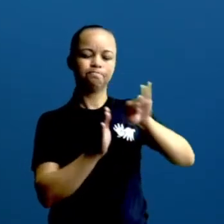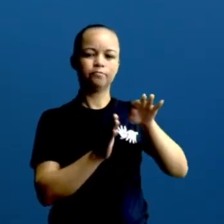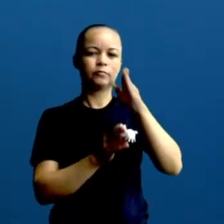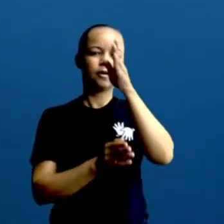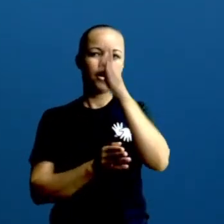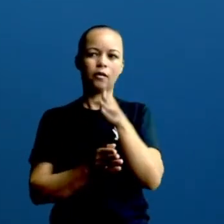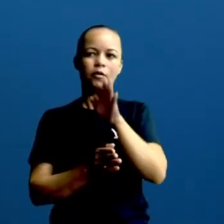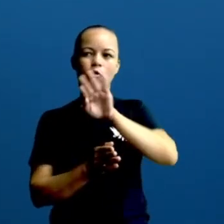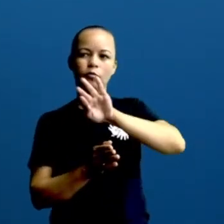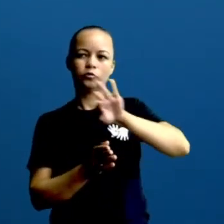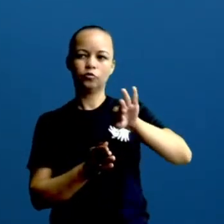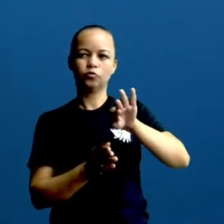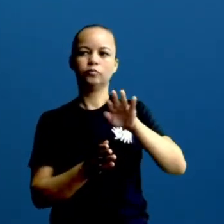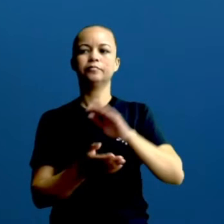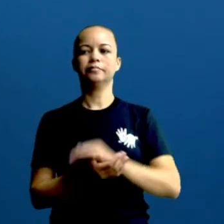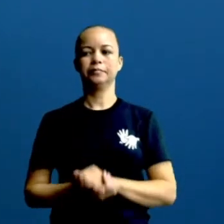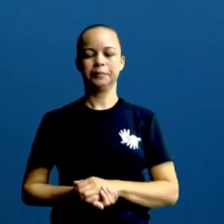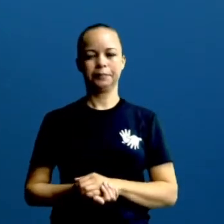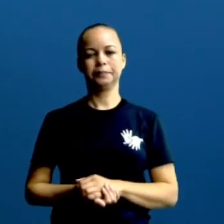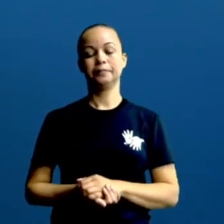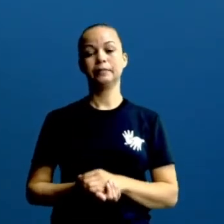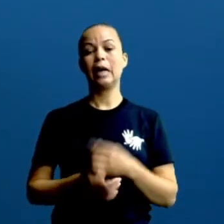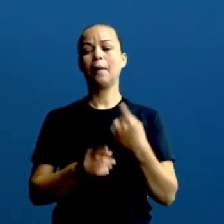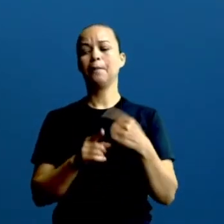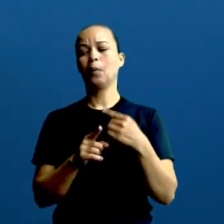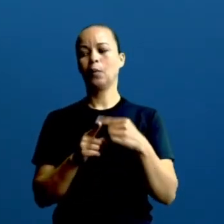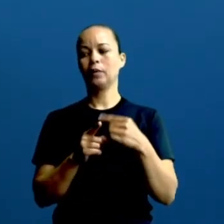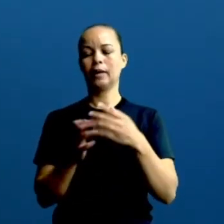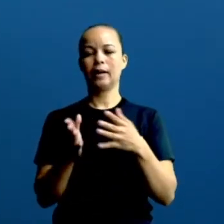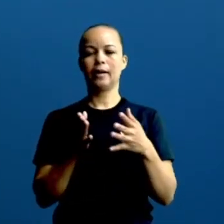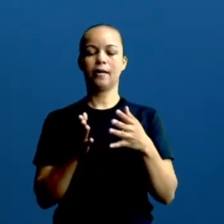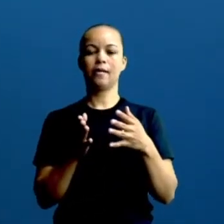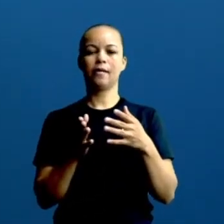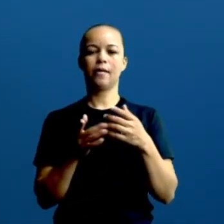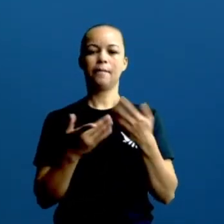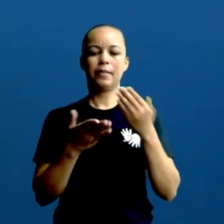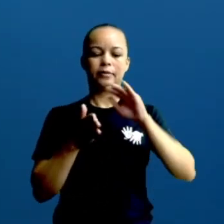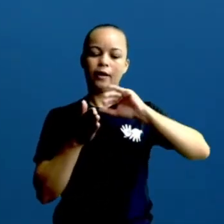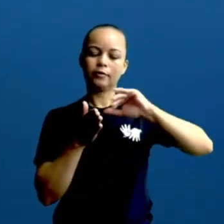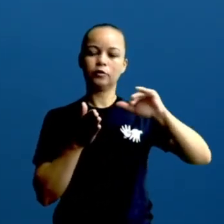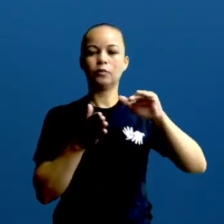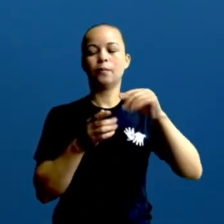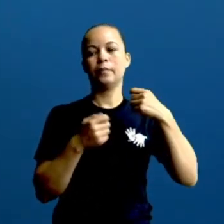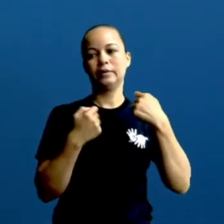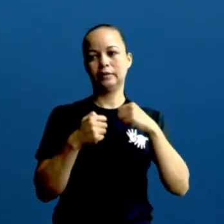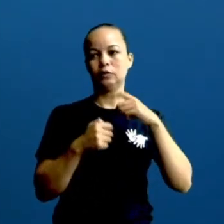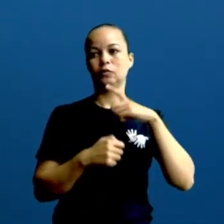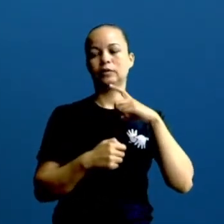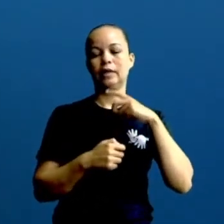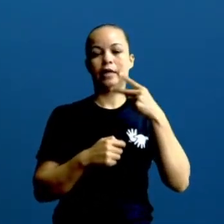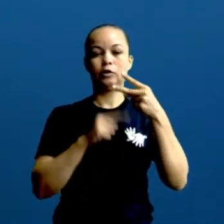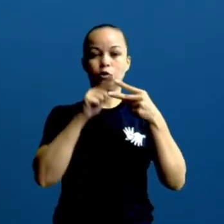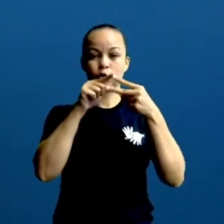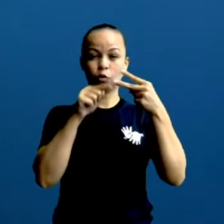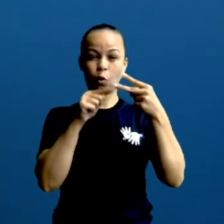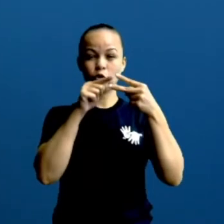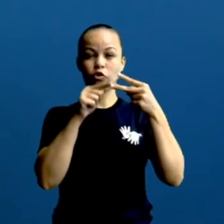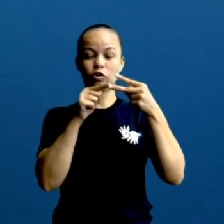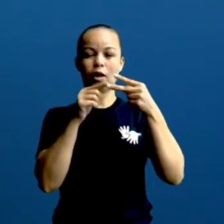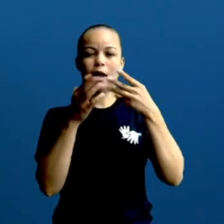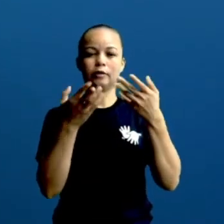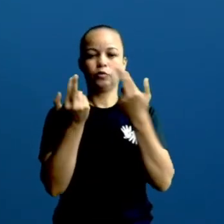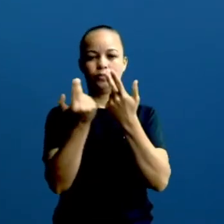nada quem escuta balinha coloca o do outro porque quer metade eu tenho que ter dois lados e